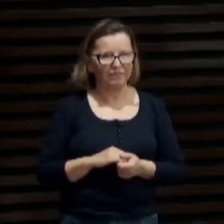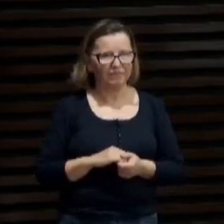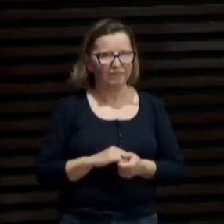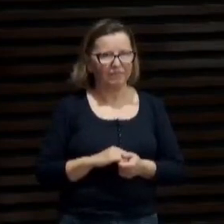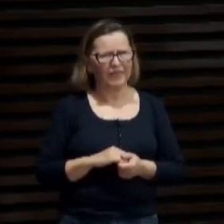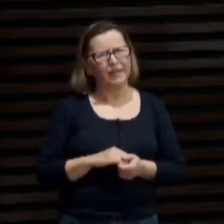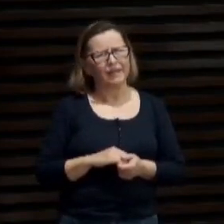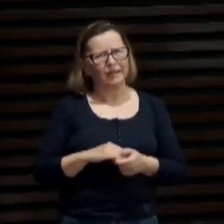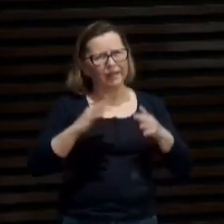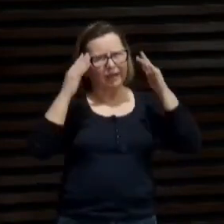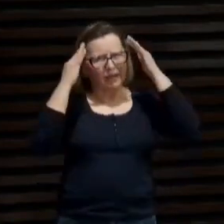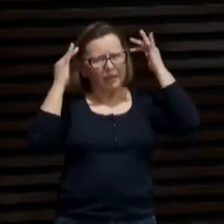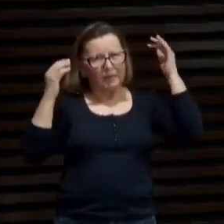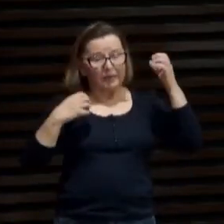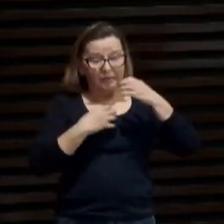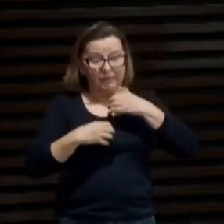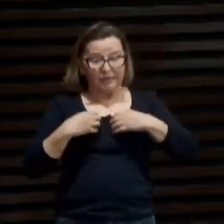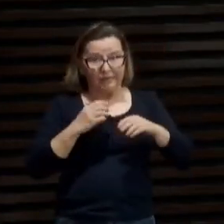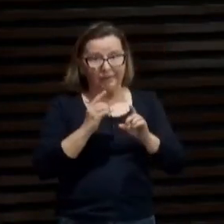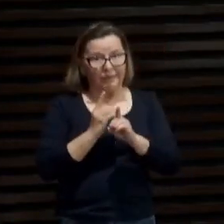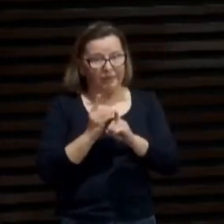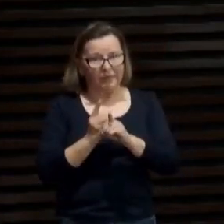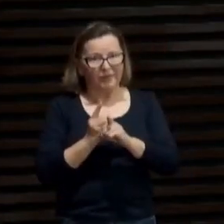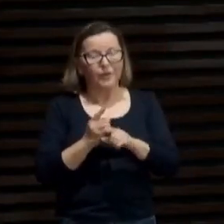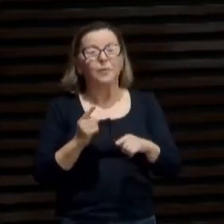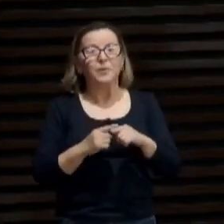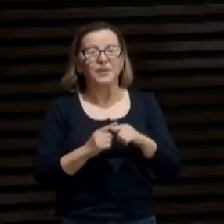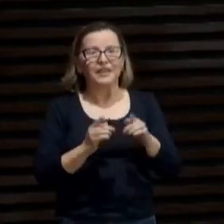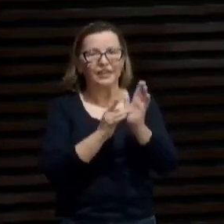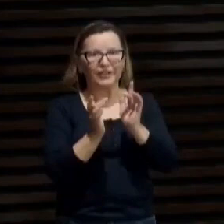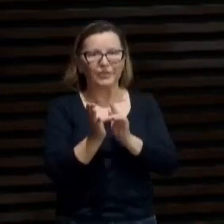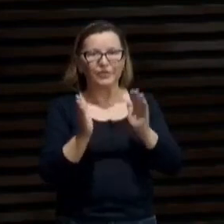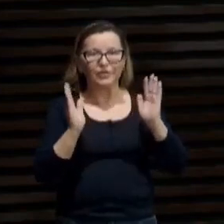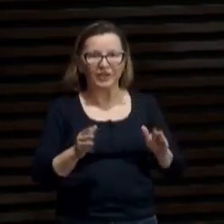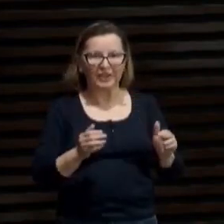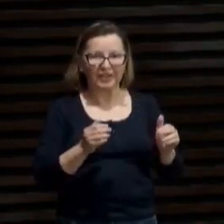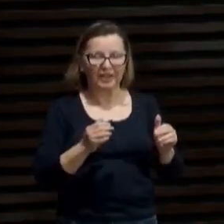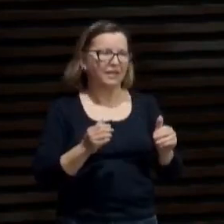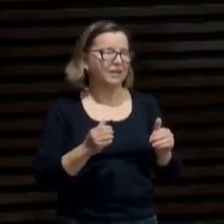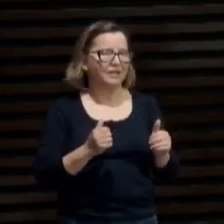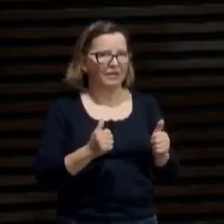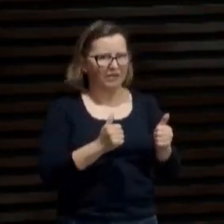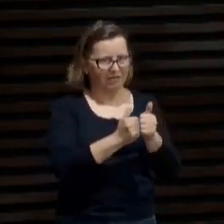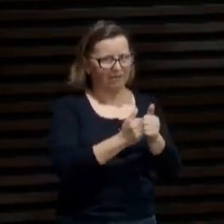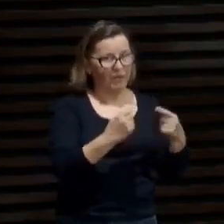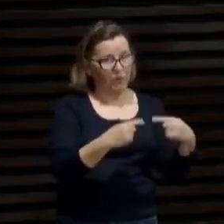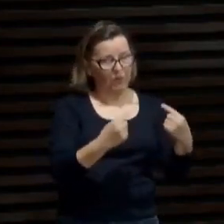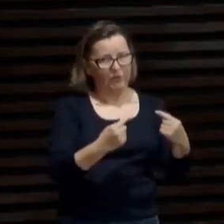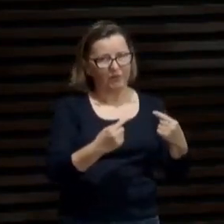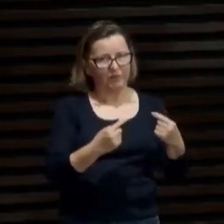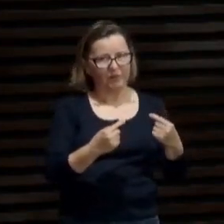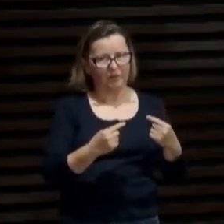Imagina o anseio desses discípulos, porque Jesus estava sendo perseguido já duramente. Os poderosos queriam a morte dele. Aí eu vou anunciar